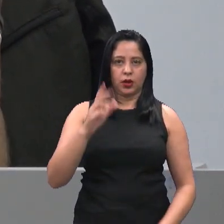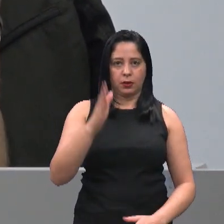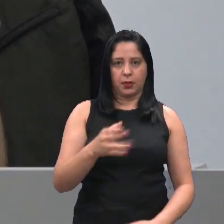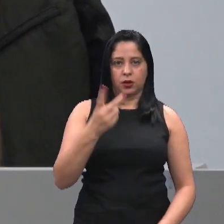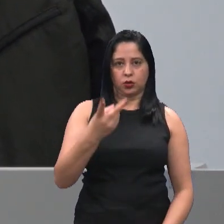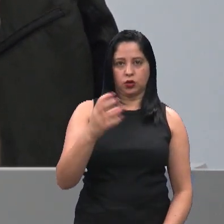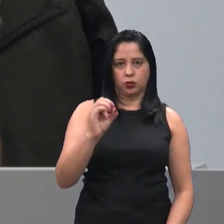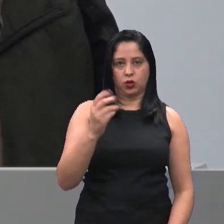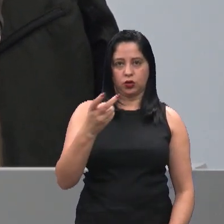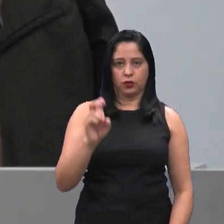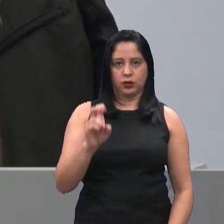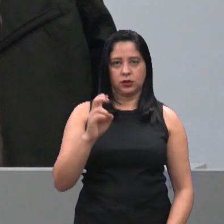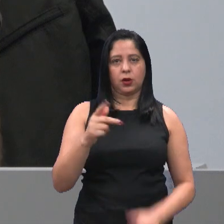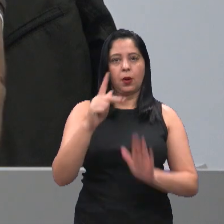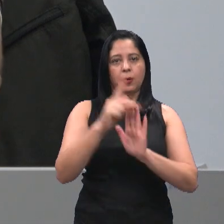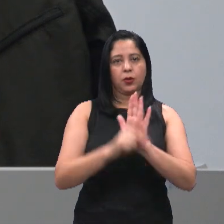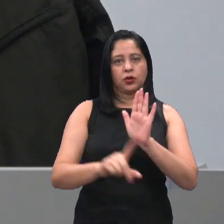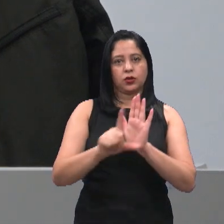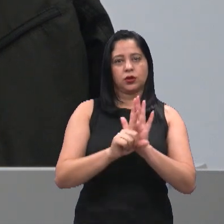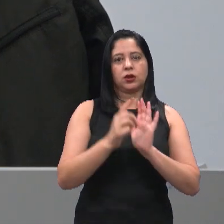2025, projeto de lei número